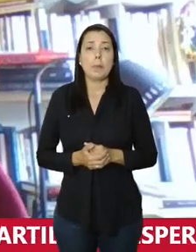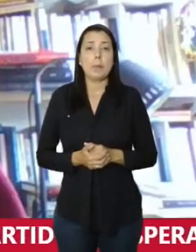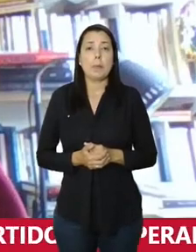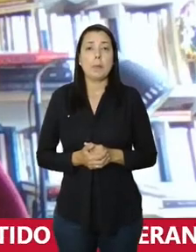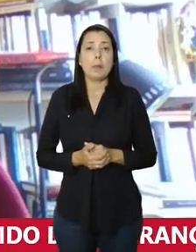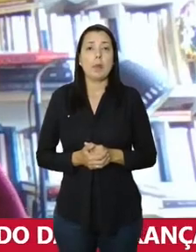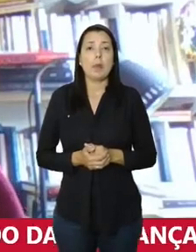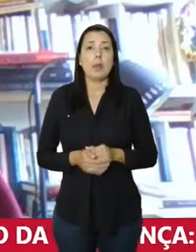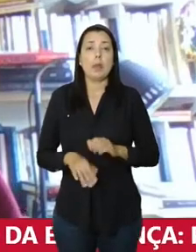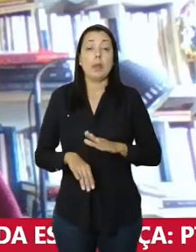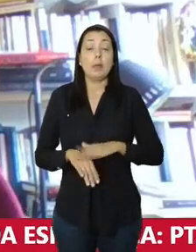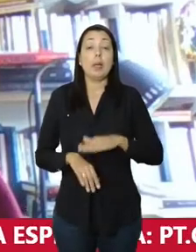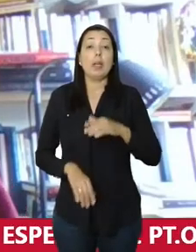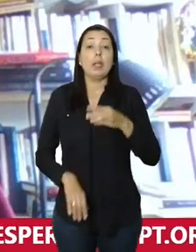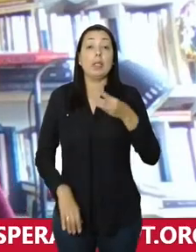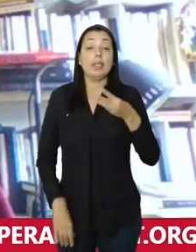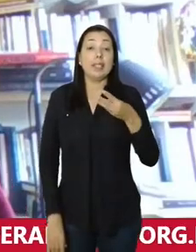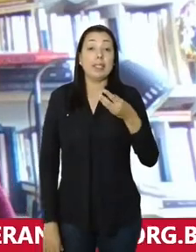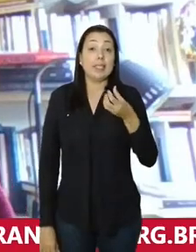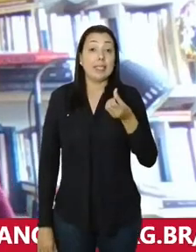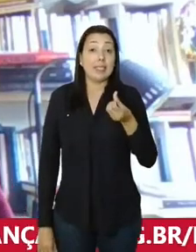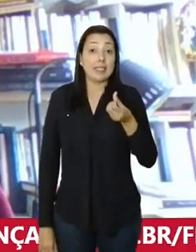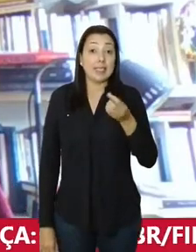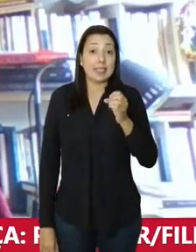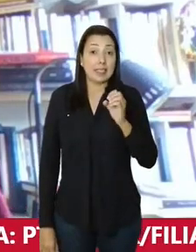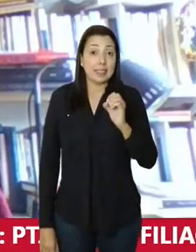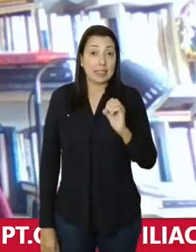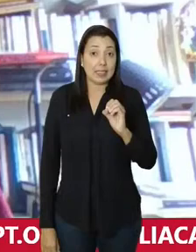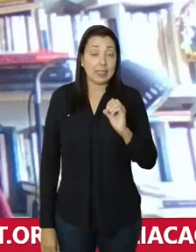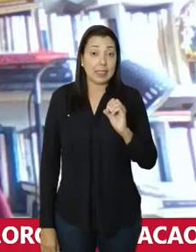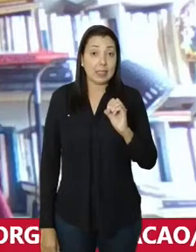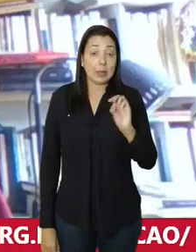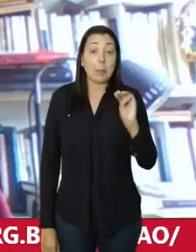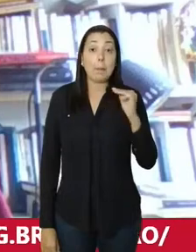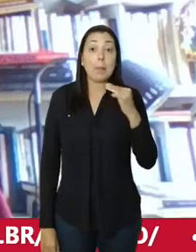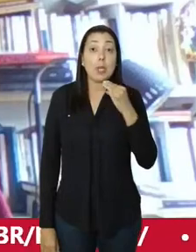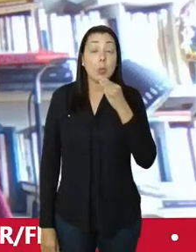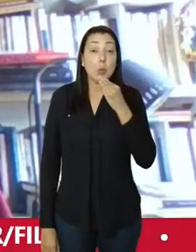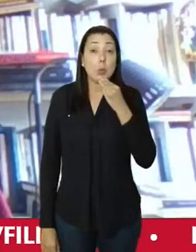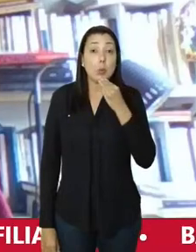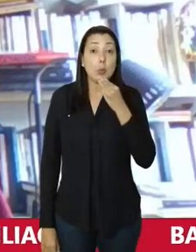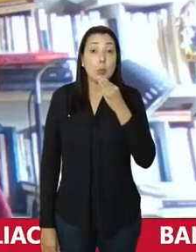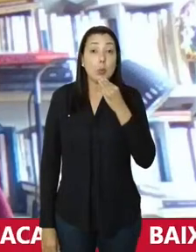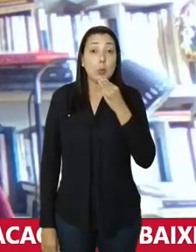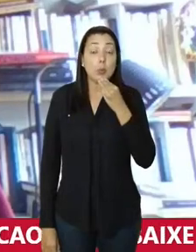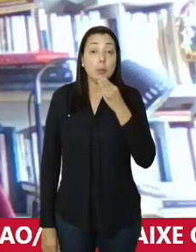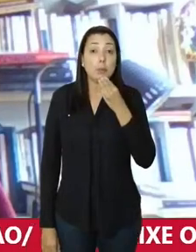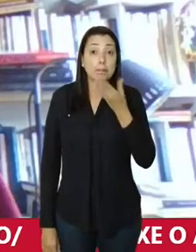mais de 360 milhões.